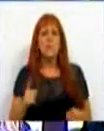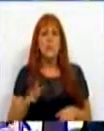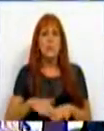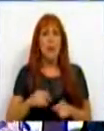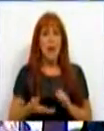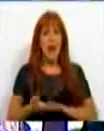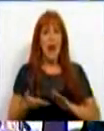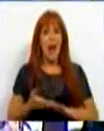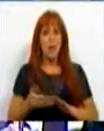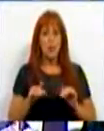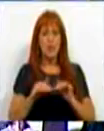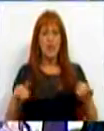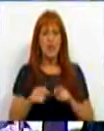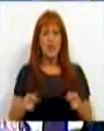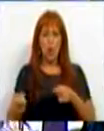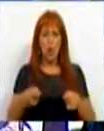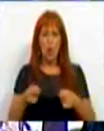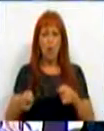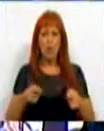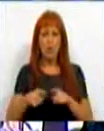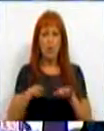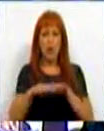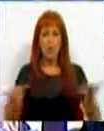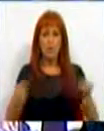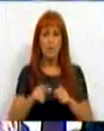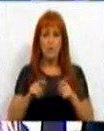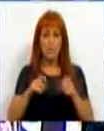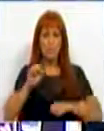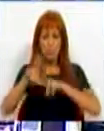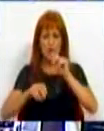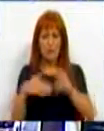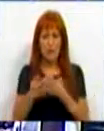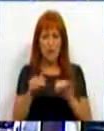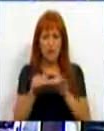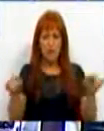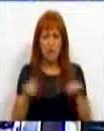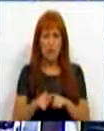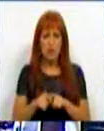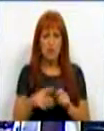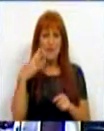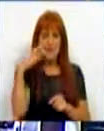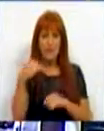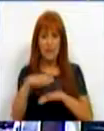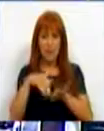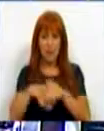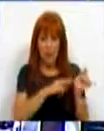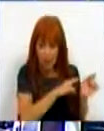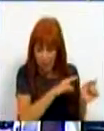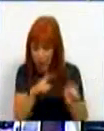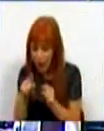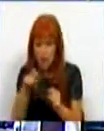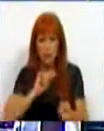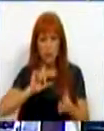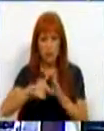por agir ao nível da organização, ao nível da modernização e ao nível da simplificação. Esse é o